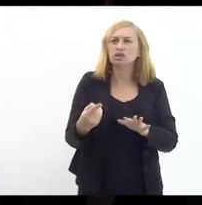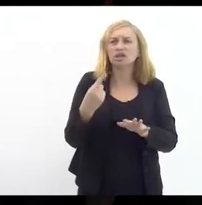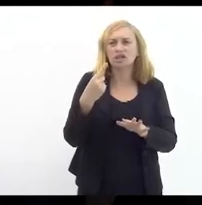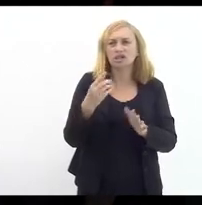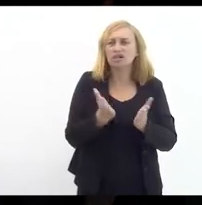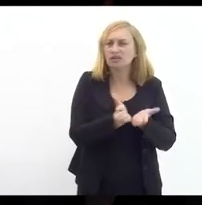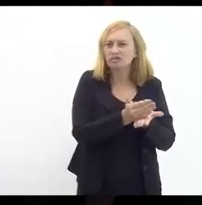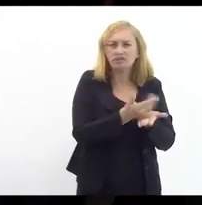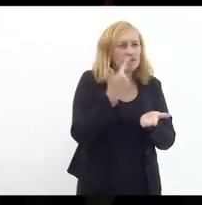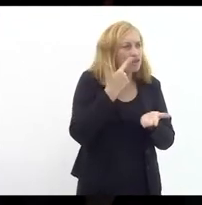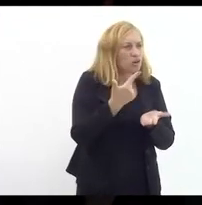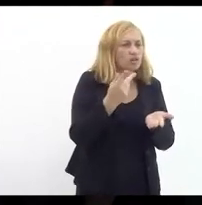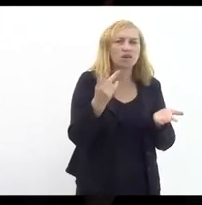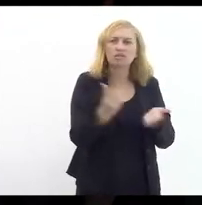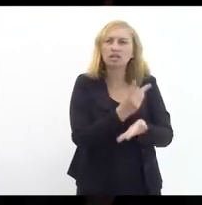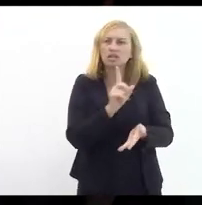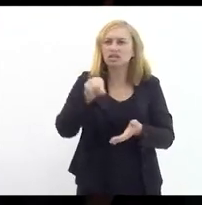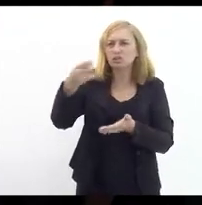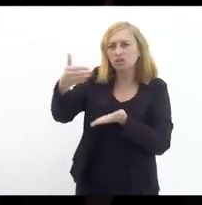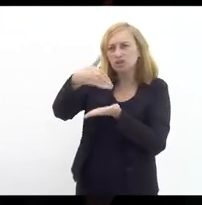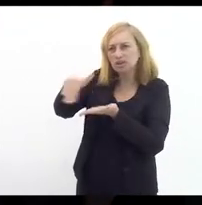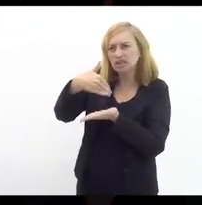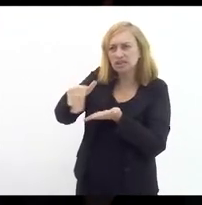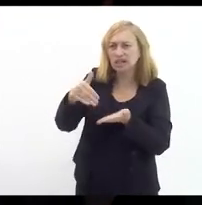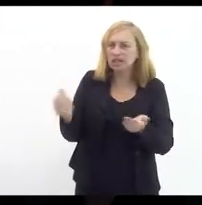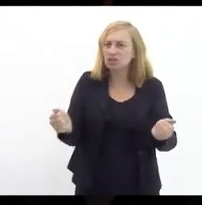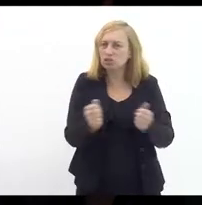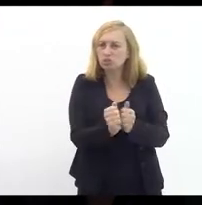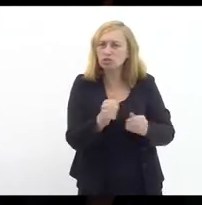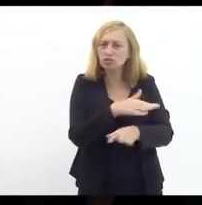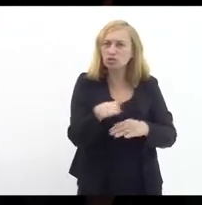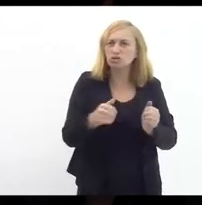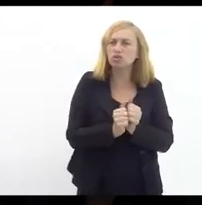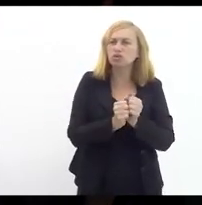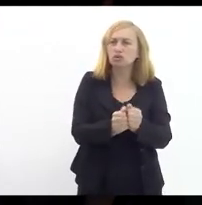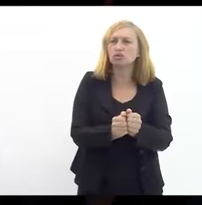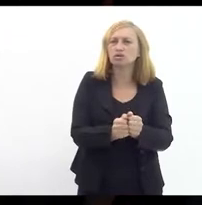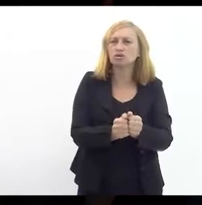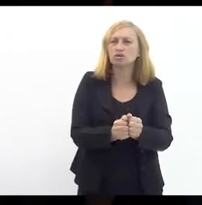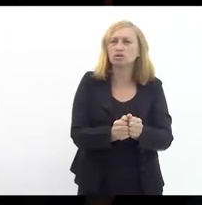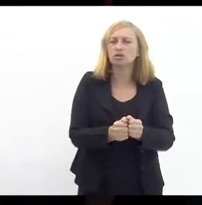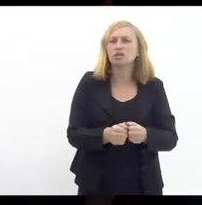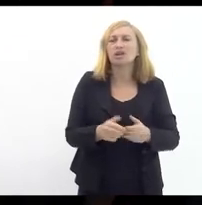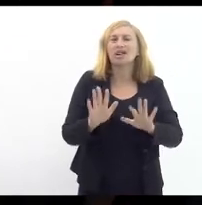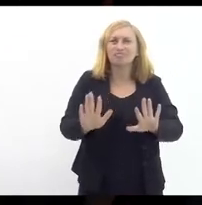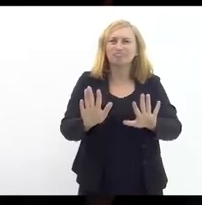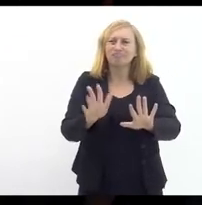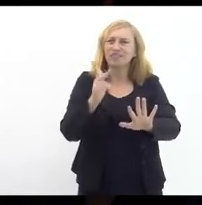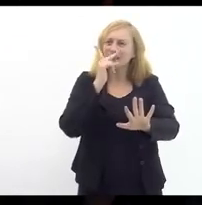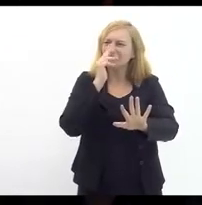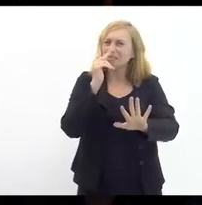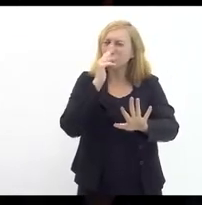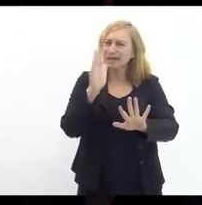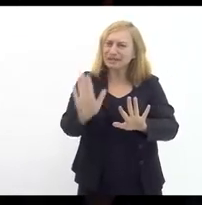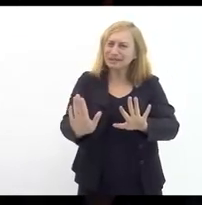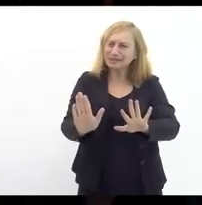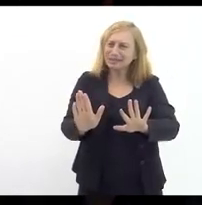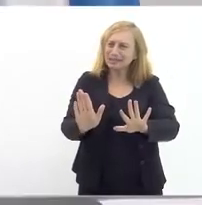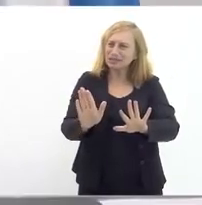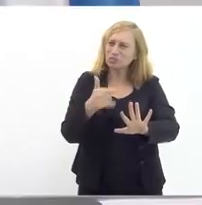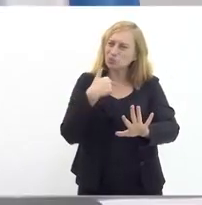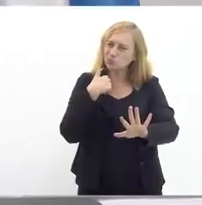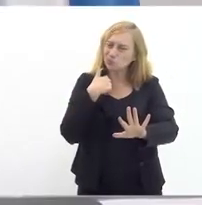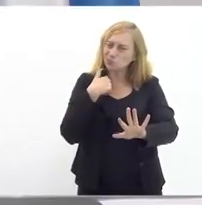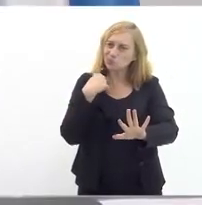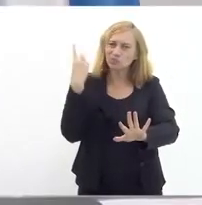acontecendo. Houve participação até de outras secretarias, todas envolvidas com o fim de verificar o que está acontecendo com a Supervia. Claro, isso está me